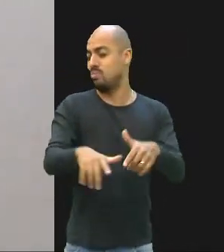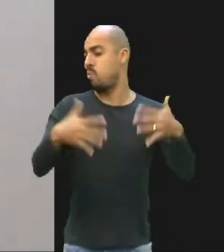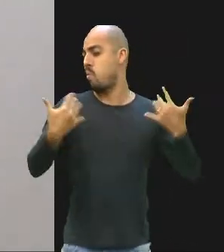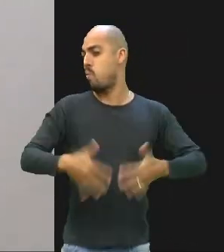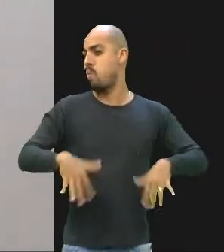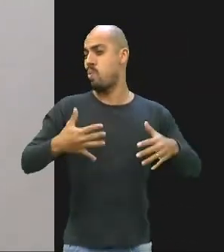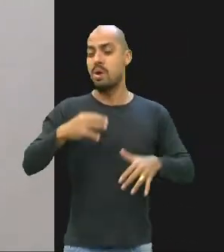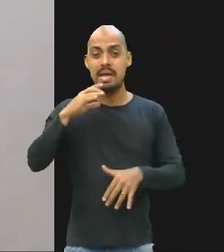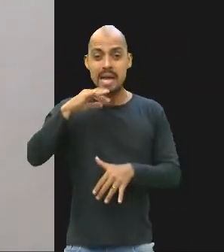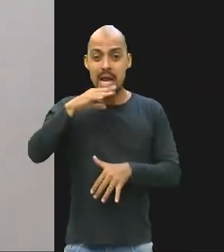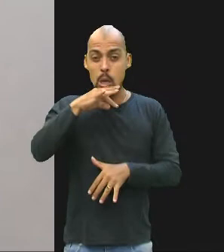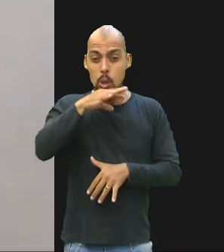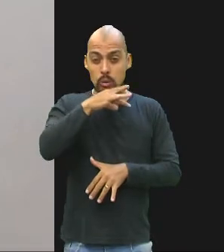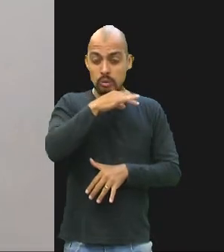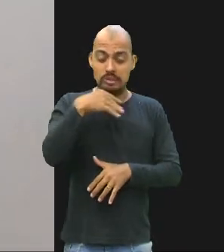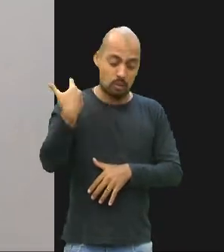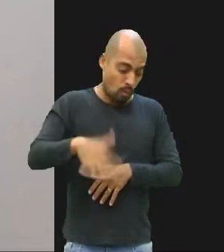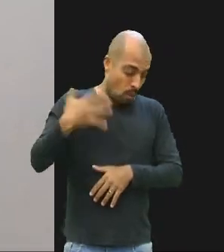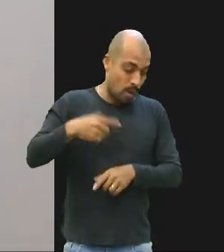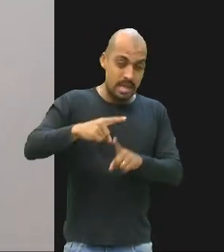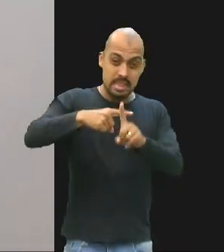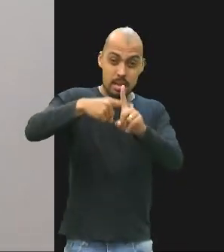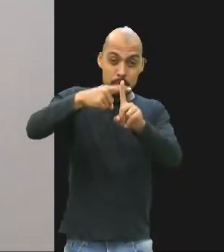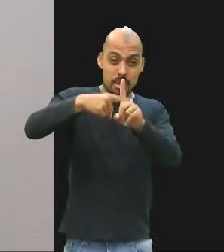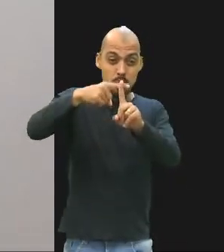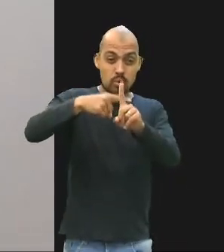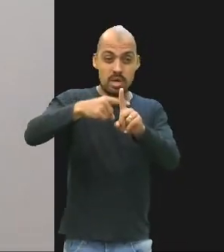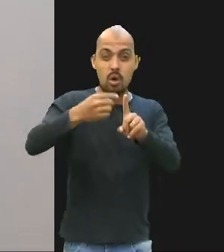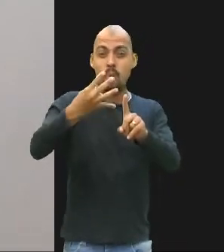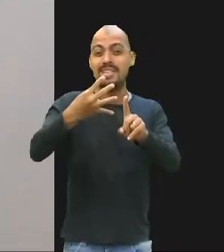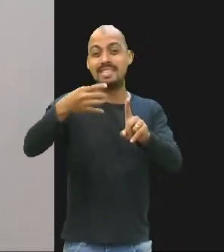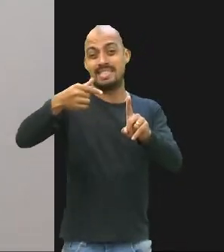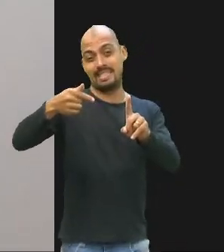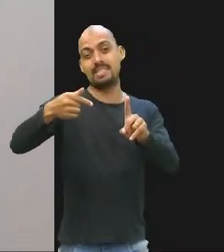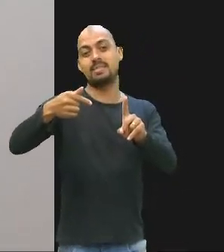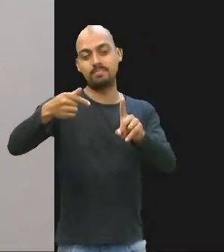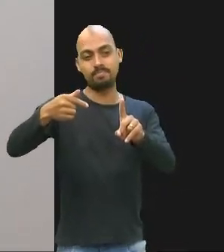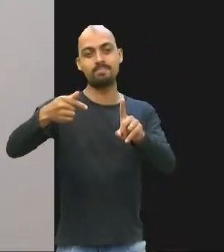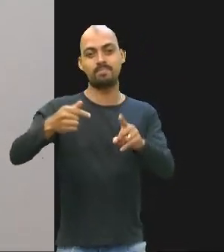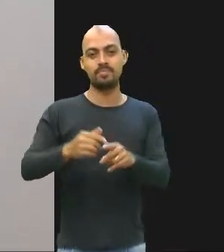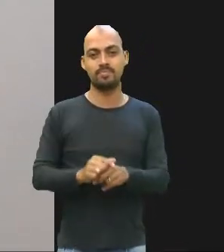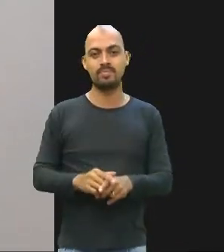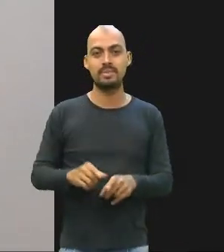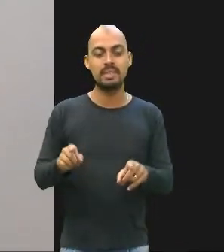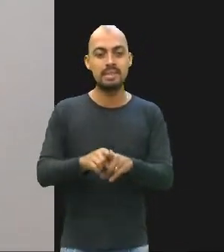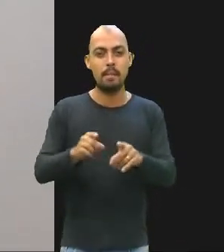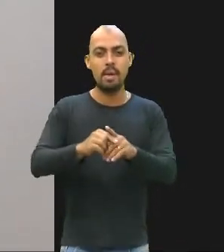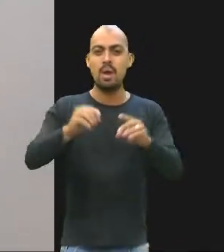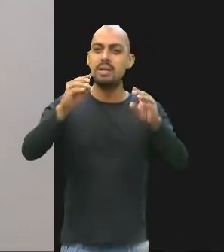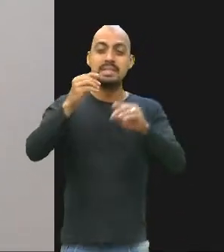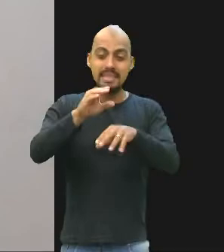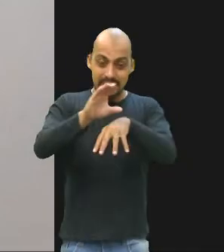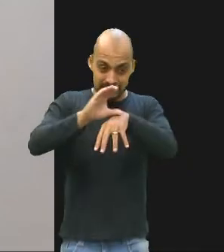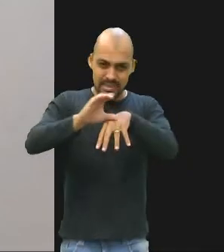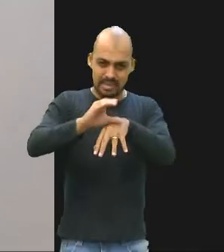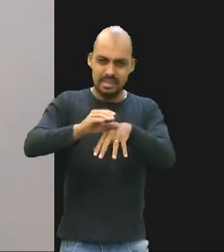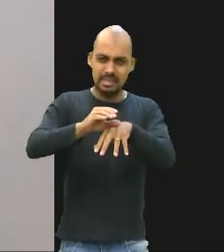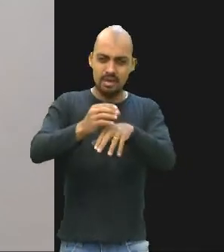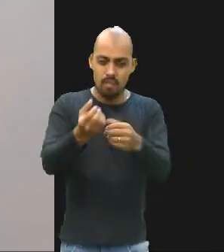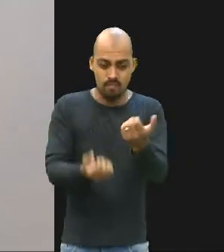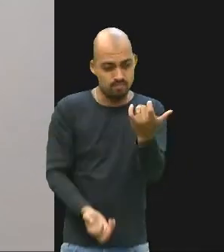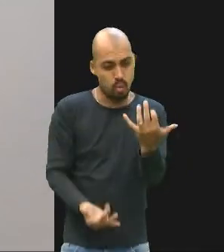calor, a máxima ali 47, 48 graus, e cinza, muita cinza, onde o fogo